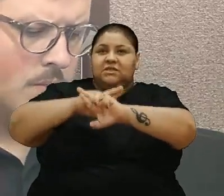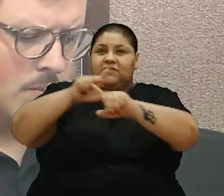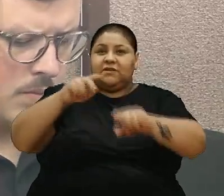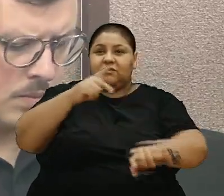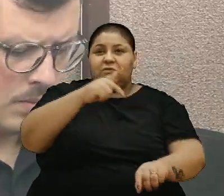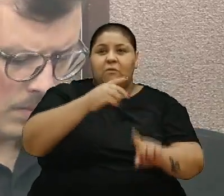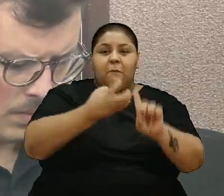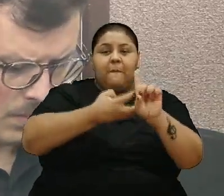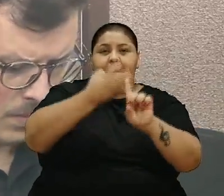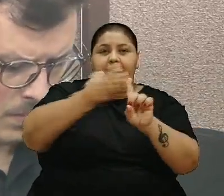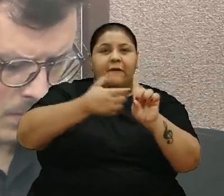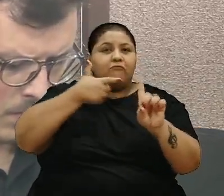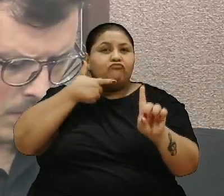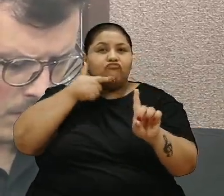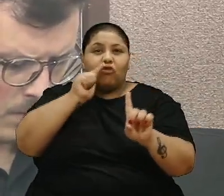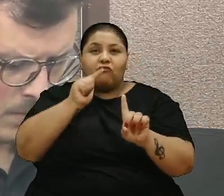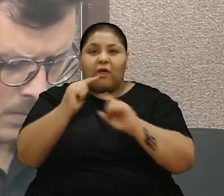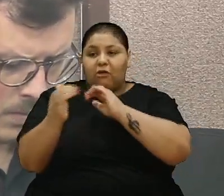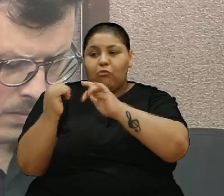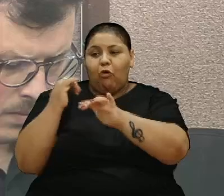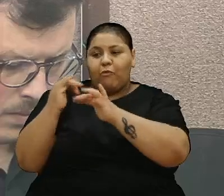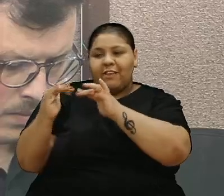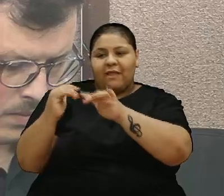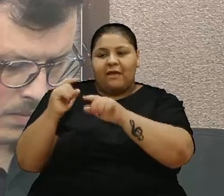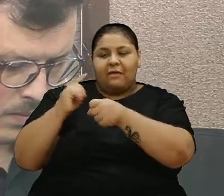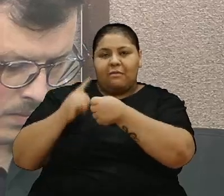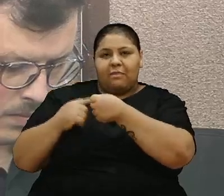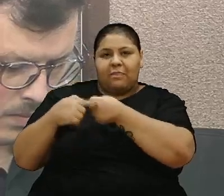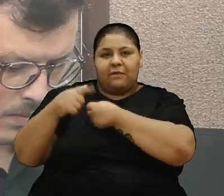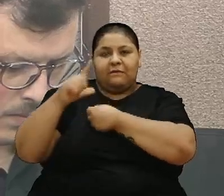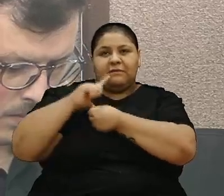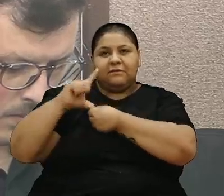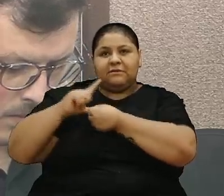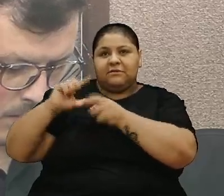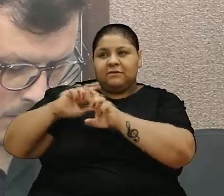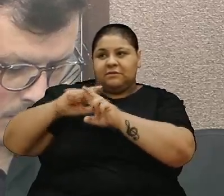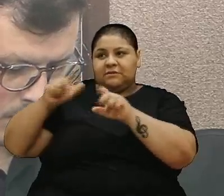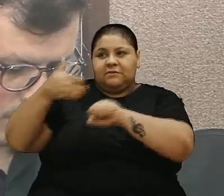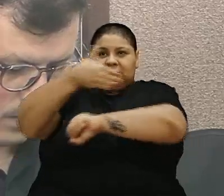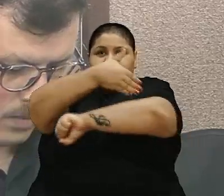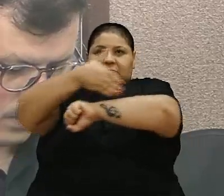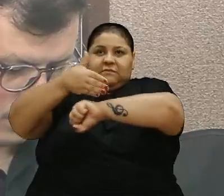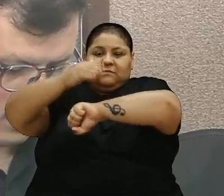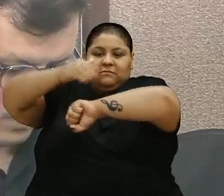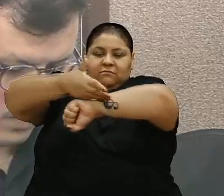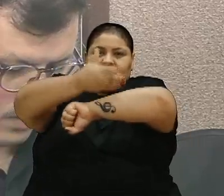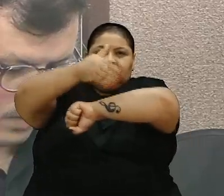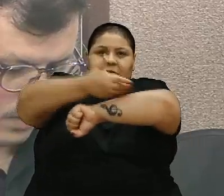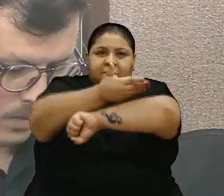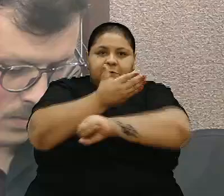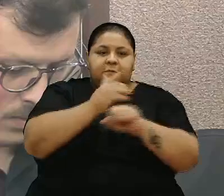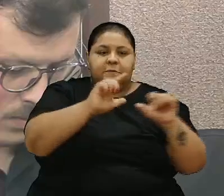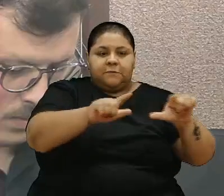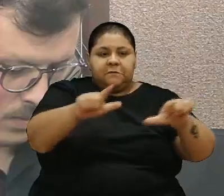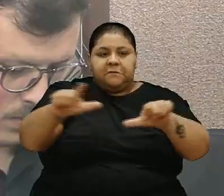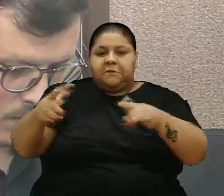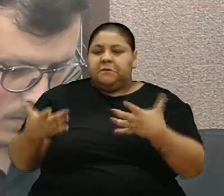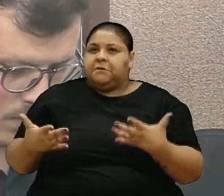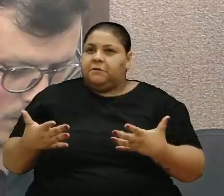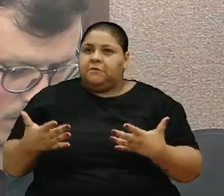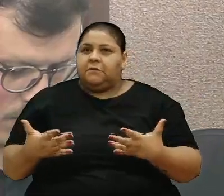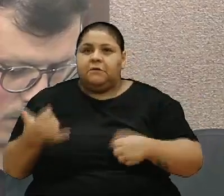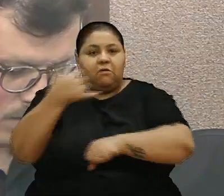PCDs que não conseguem andar em Caxias do Sul. Então nós temos diversas calçadas com buracos, diversos locais que não